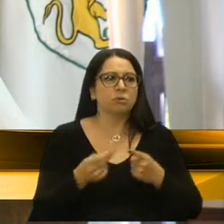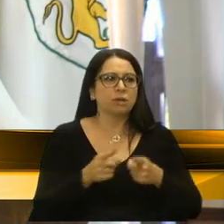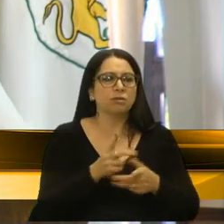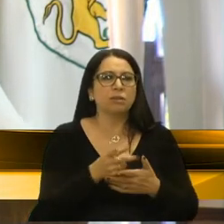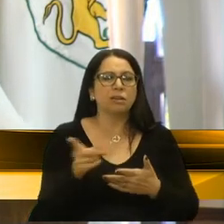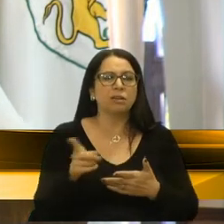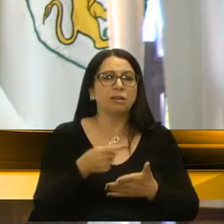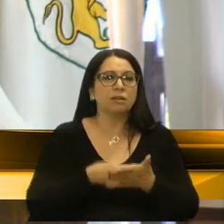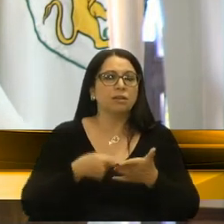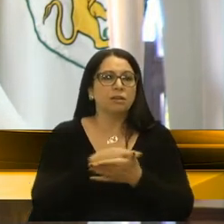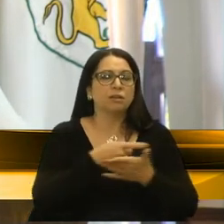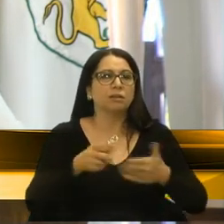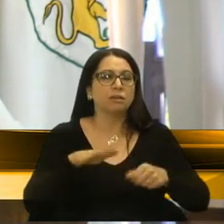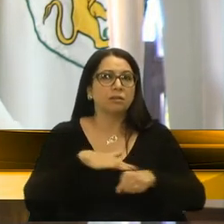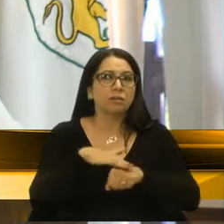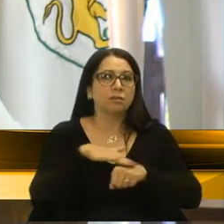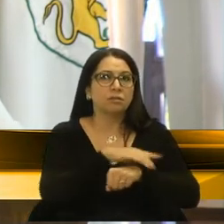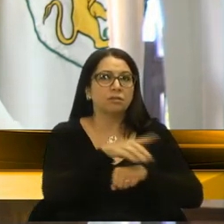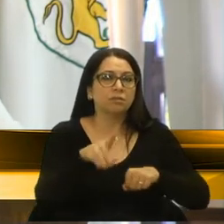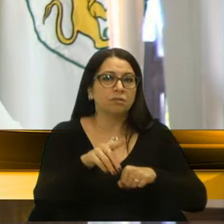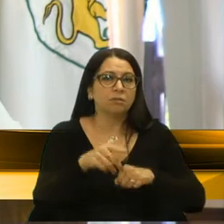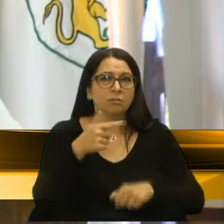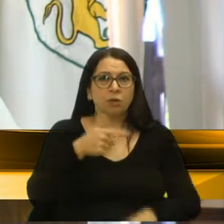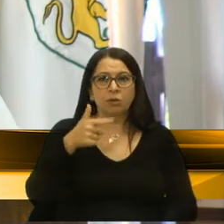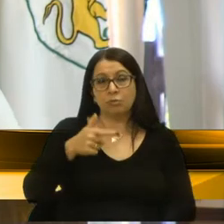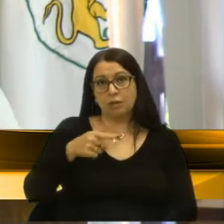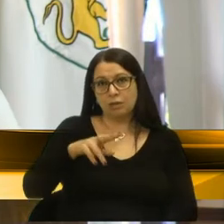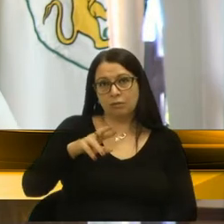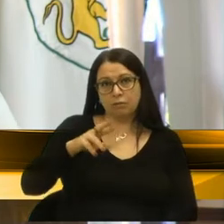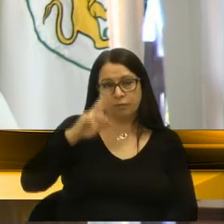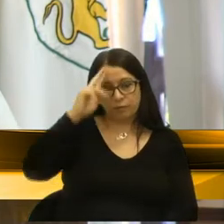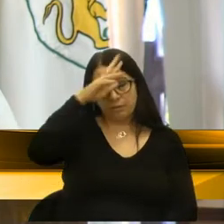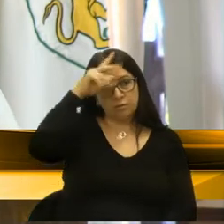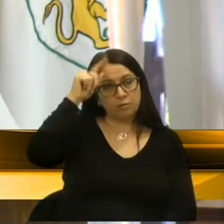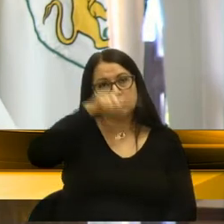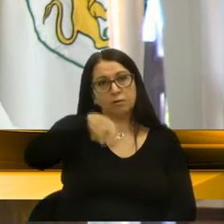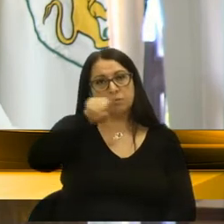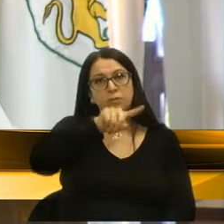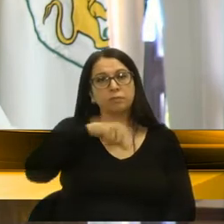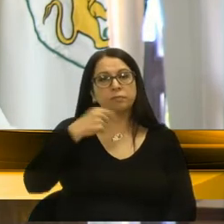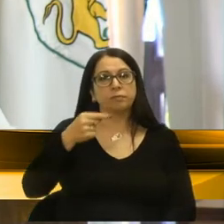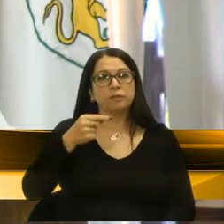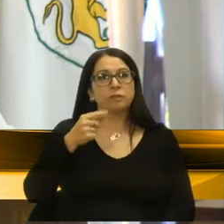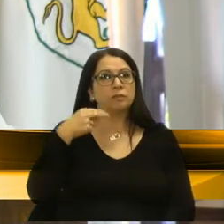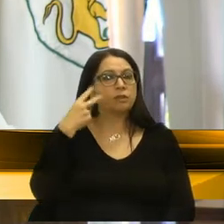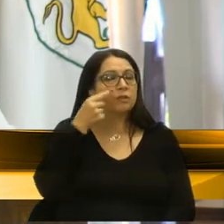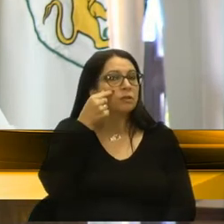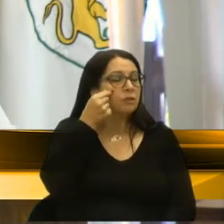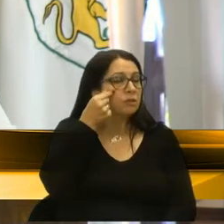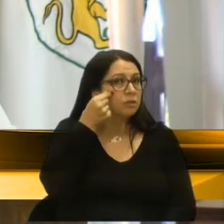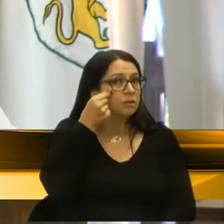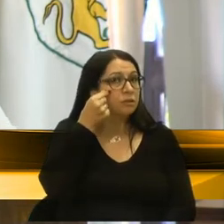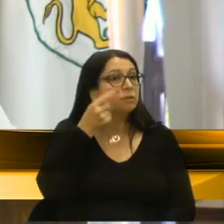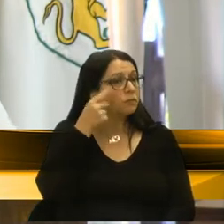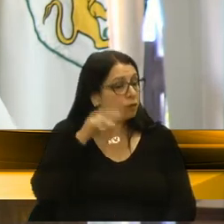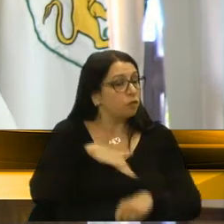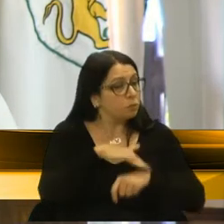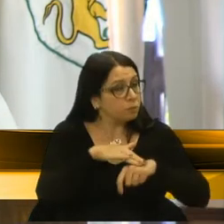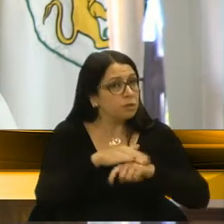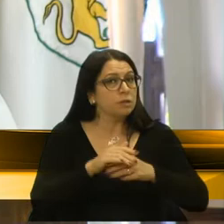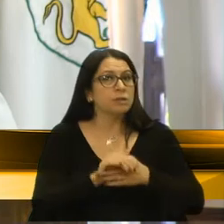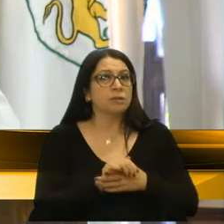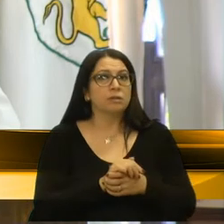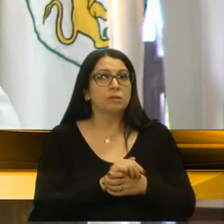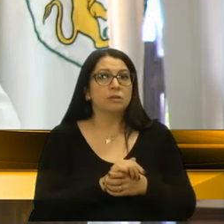lutando. Conversei ontem ainda com o vice-prefeito, com o ex-vereador dessa casa, o Eloy Frisso. Eloy, vamos conversar